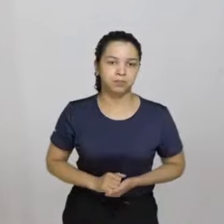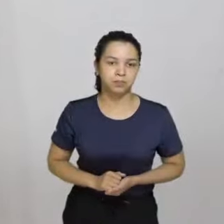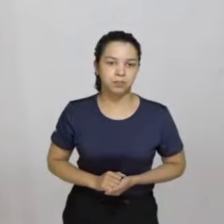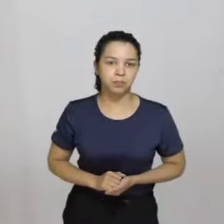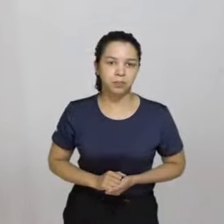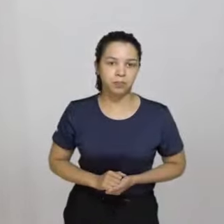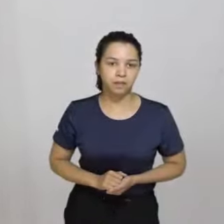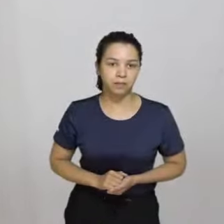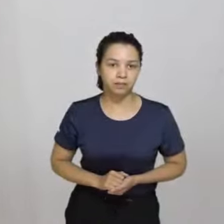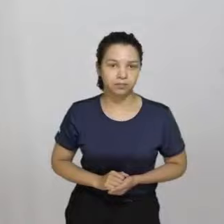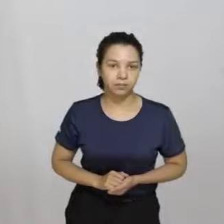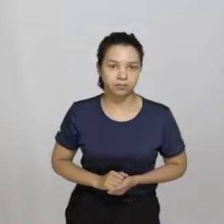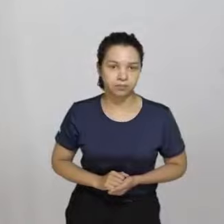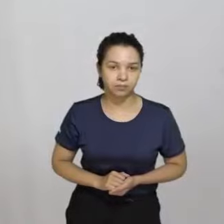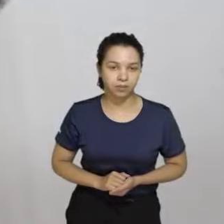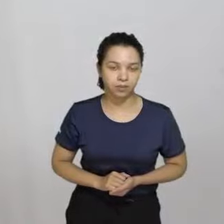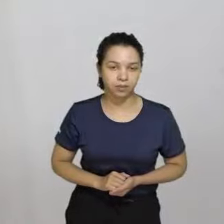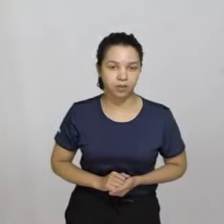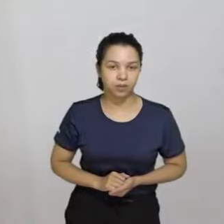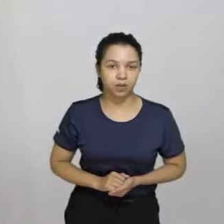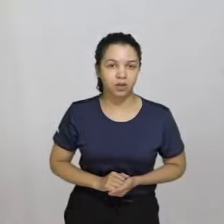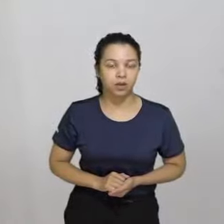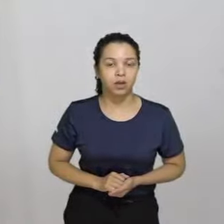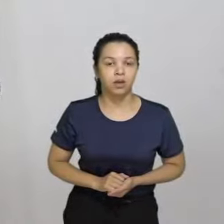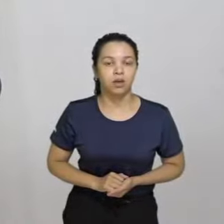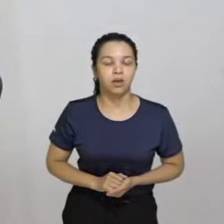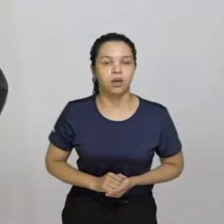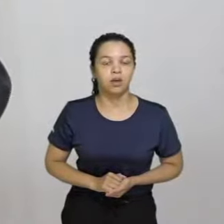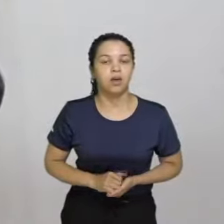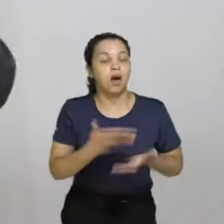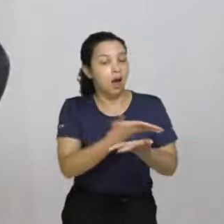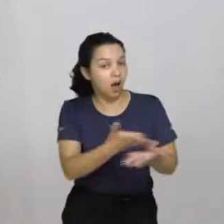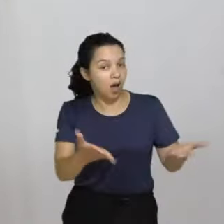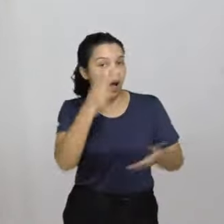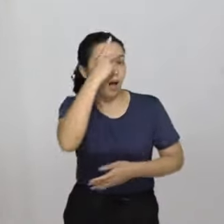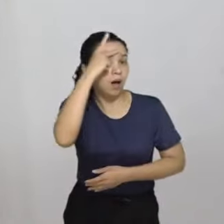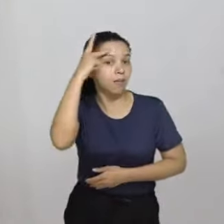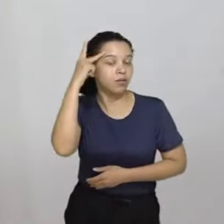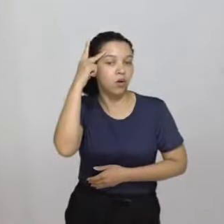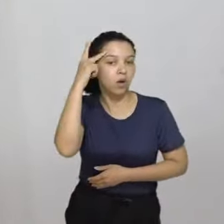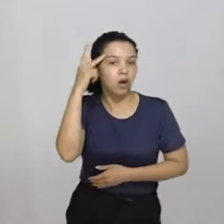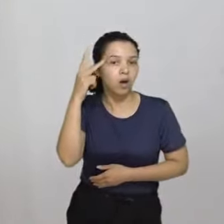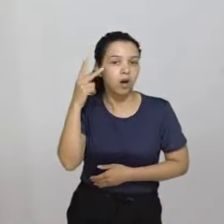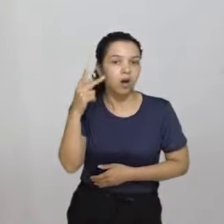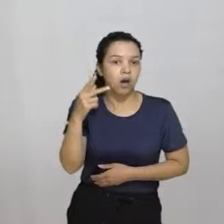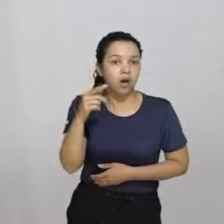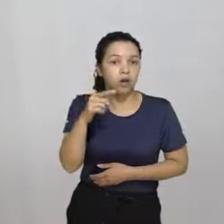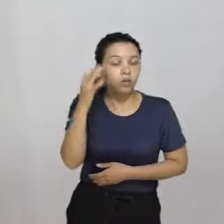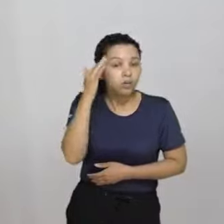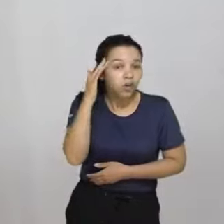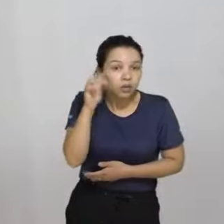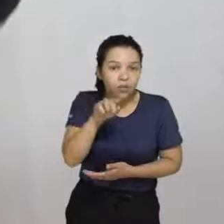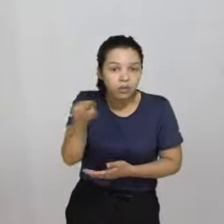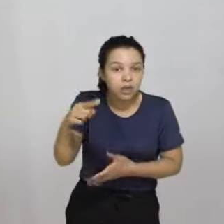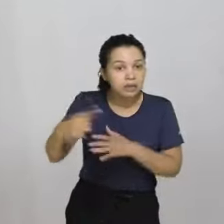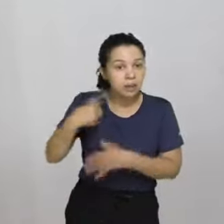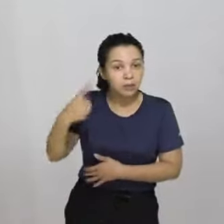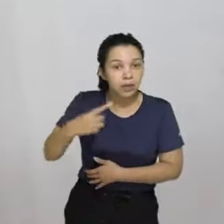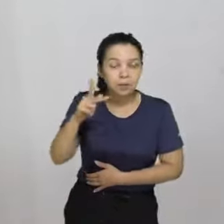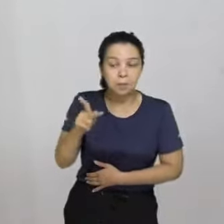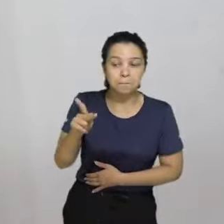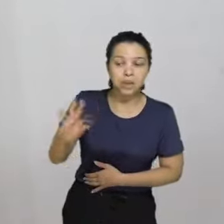tempo regimental, deputado. Preciso do texto, presidente. Essas pessoas, e aí que eu não entendo vocês, deputados do PT aqui dizendo